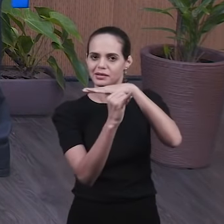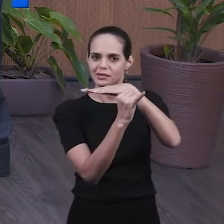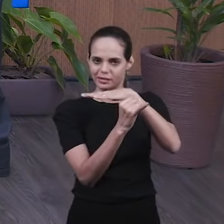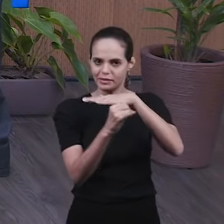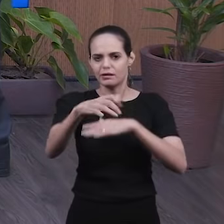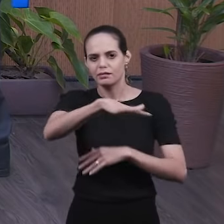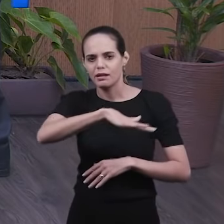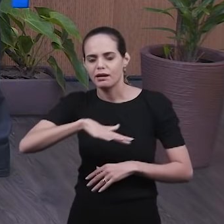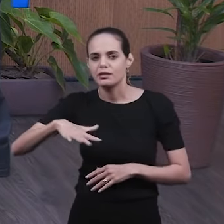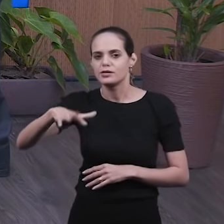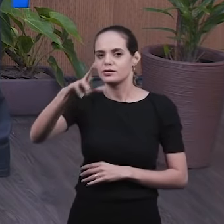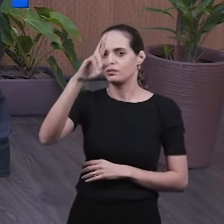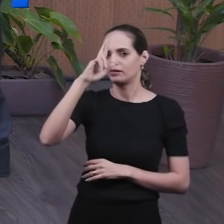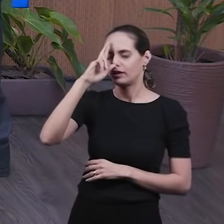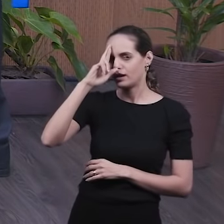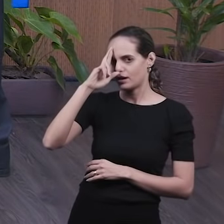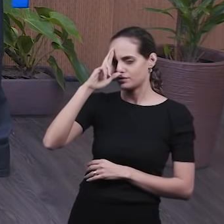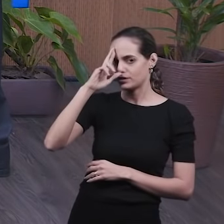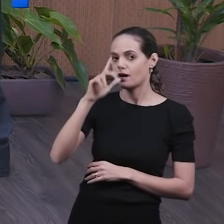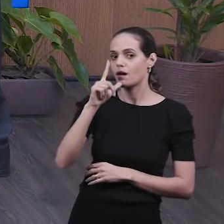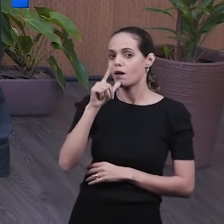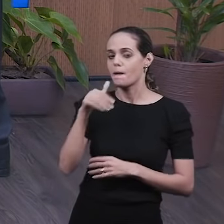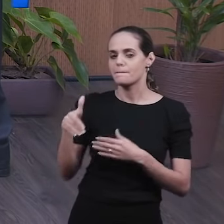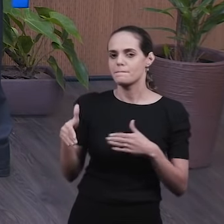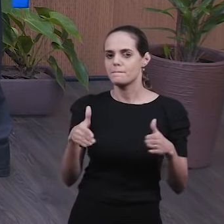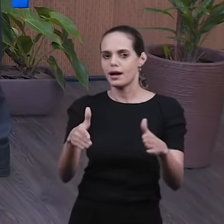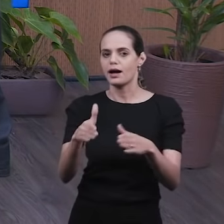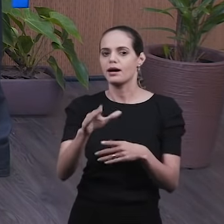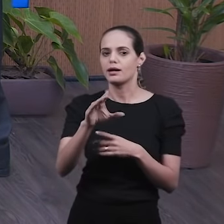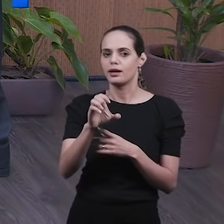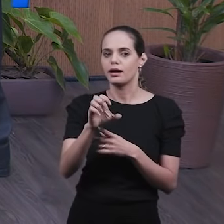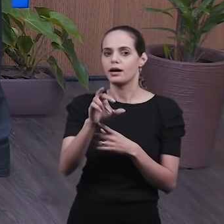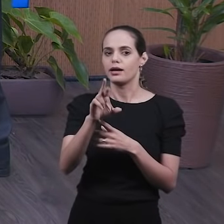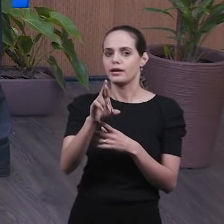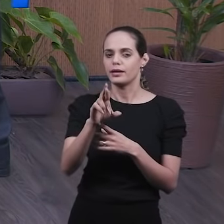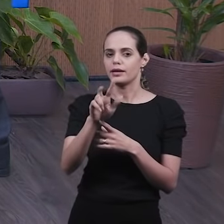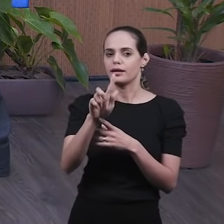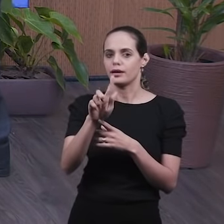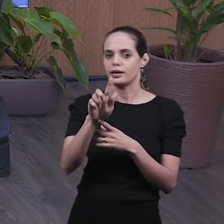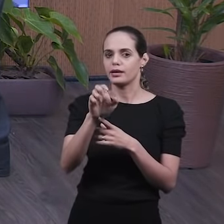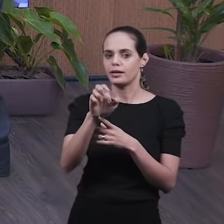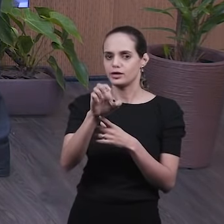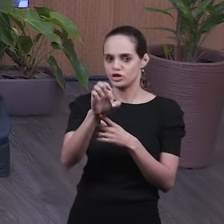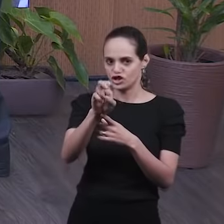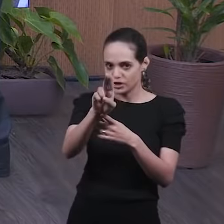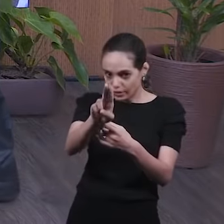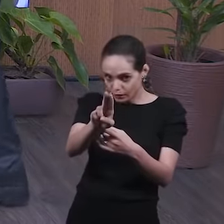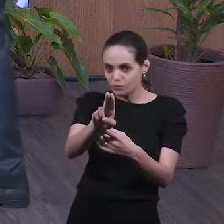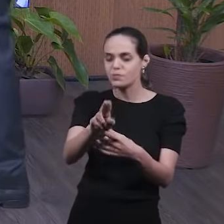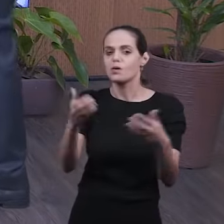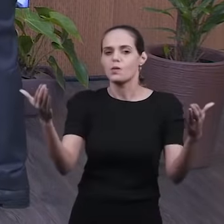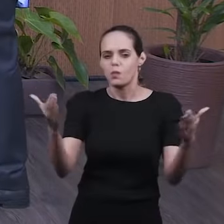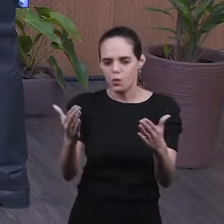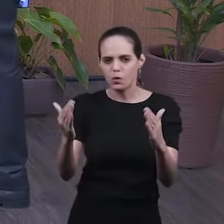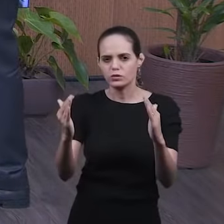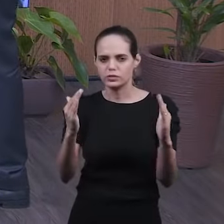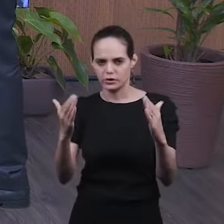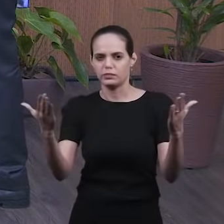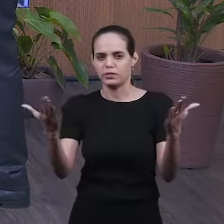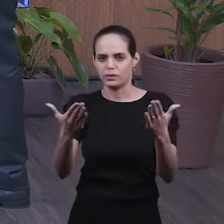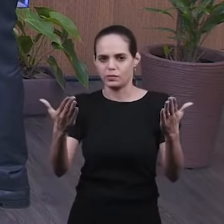no Mar Egeu, e nós temos algumas imagens dos dias atuais, do nosso